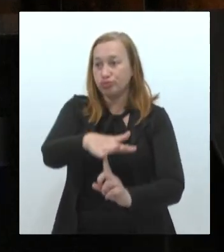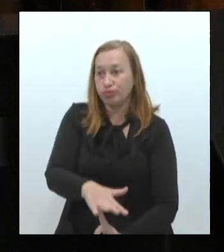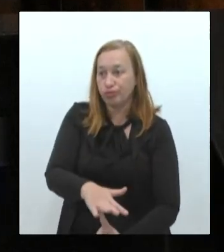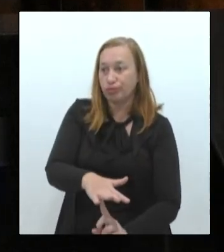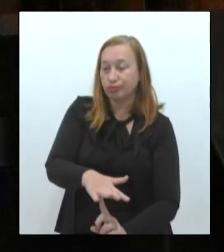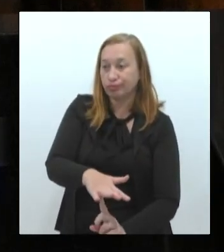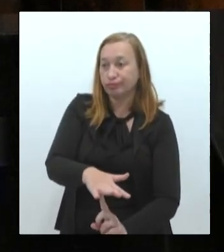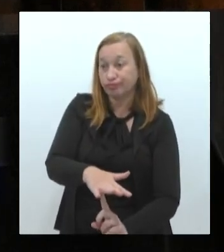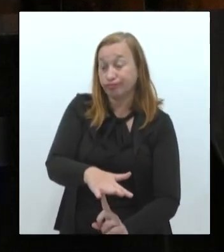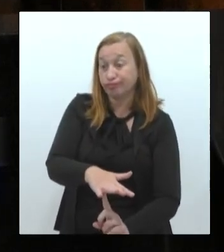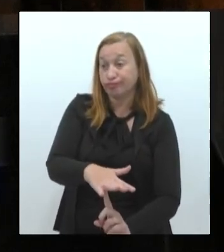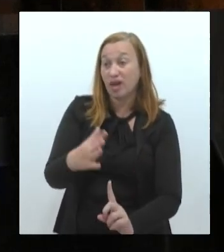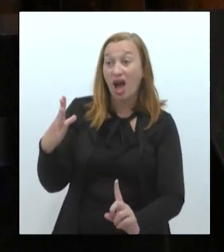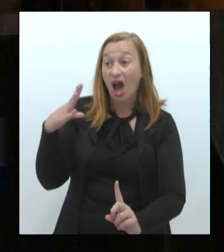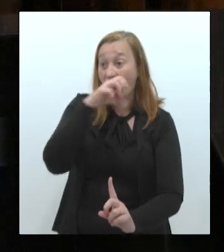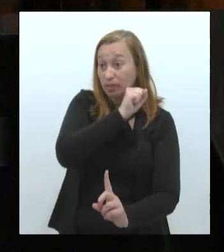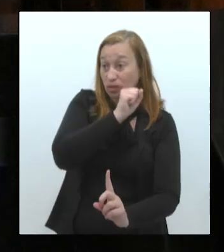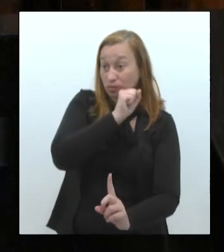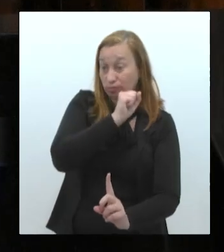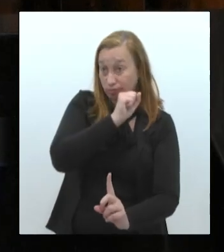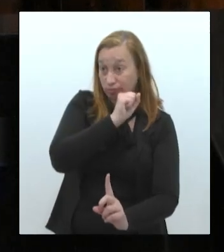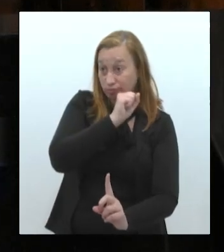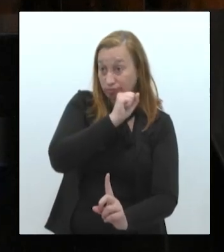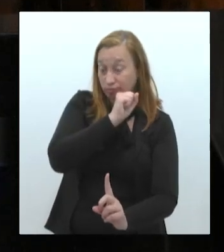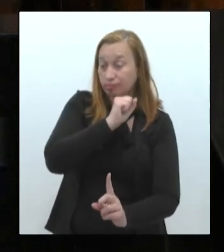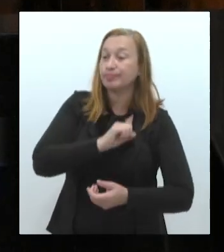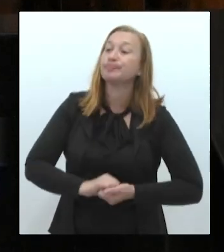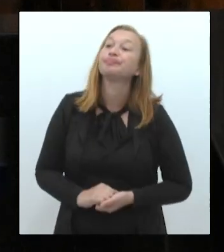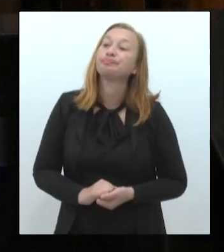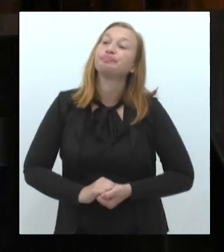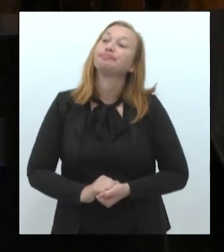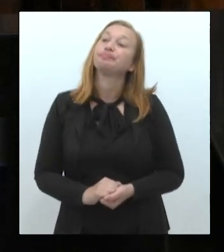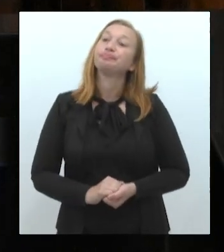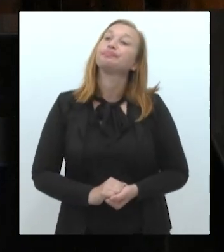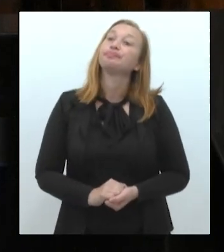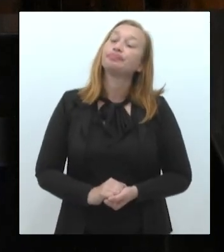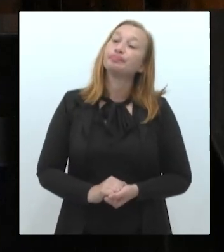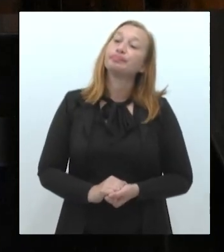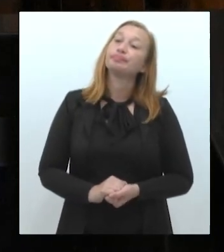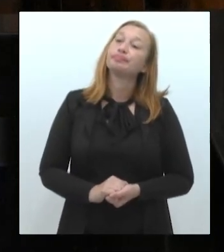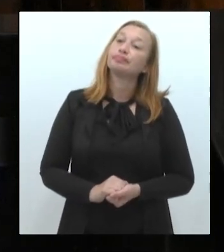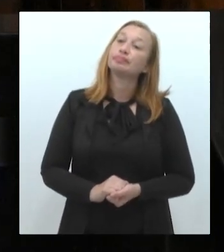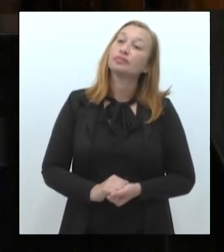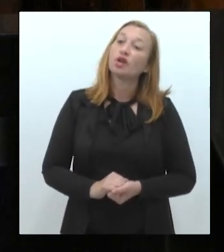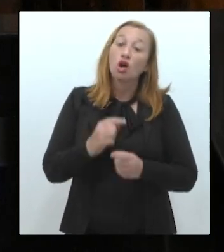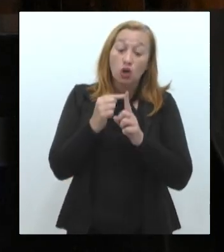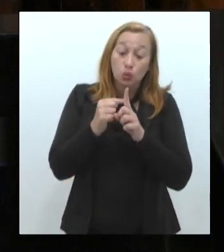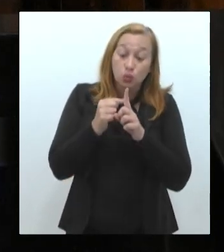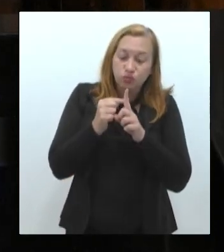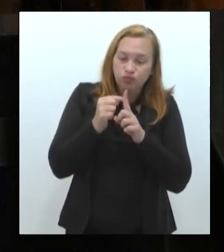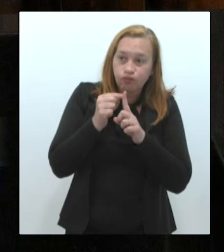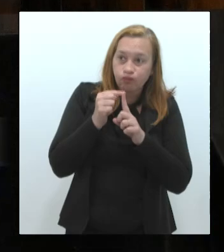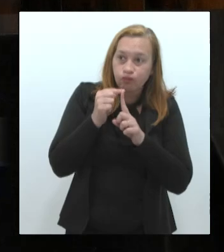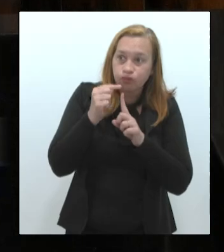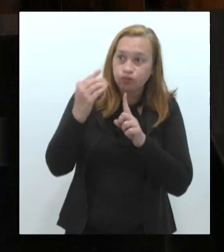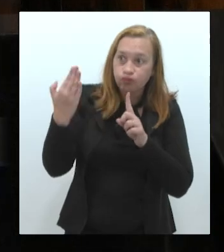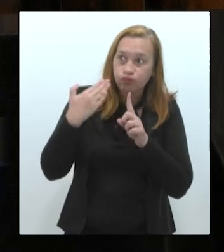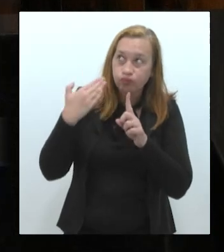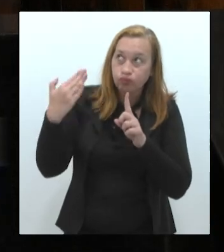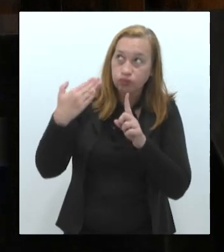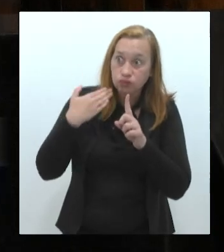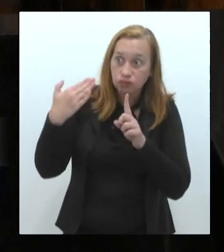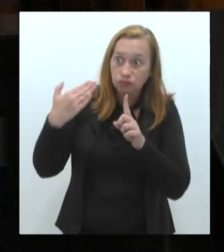que fez um pouso forçado. Uma temperatura com sensações